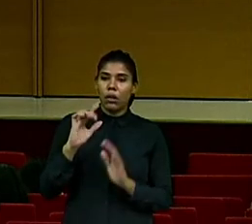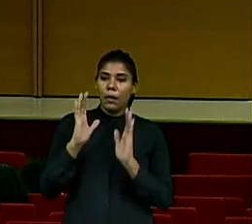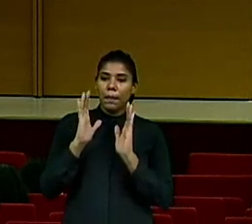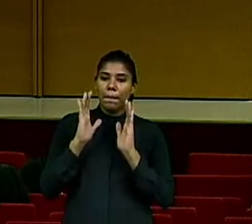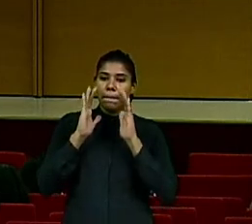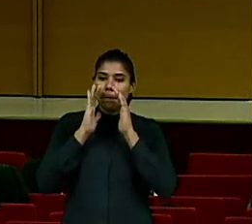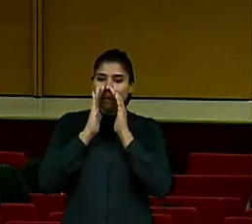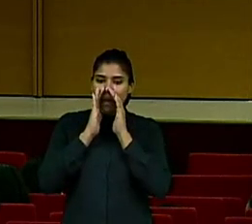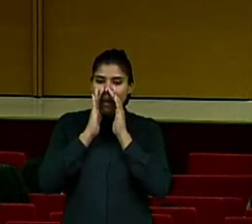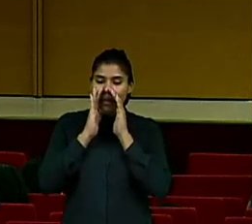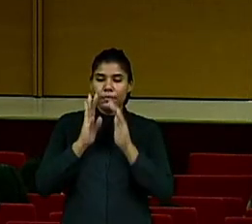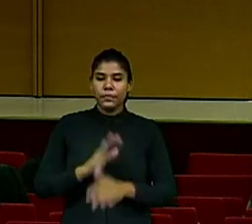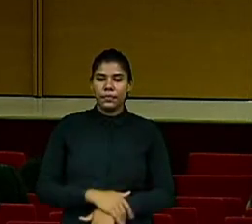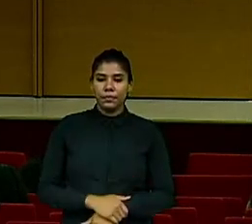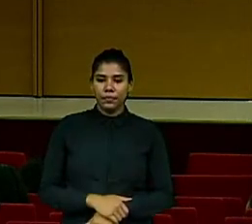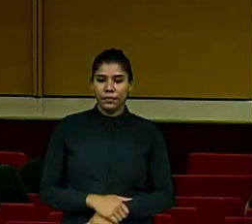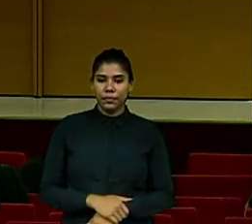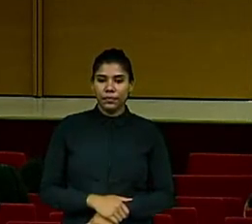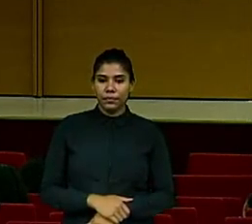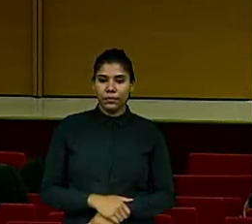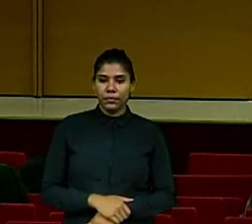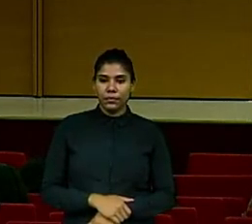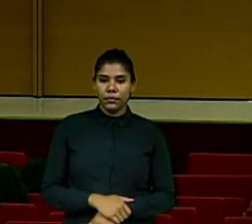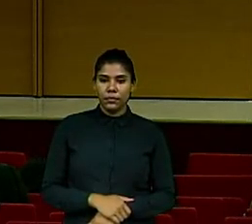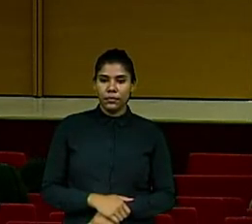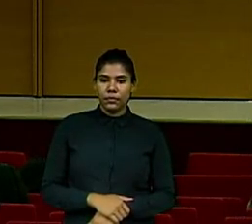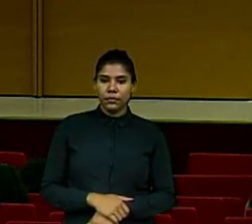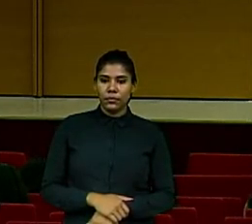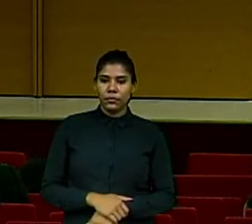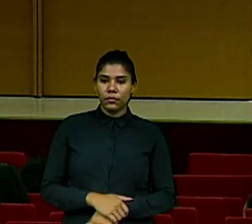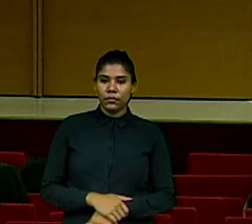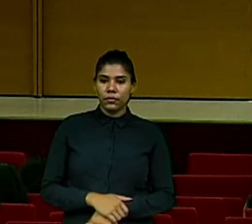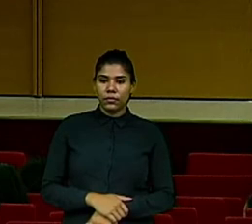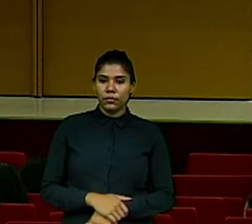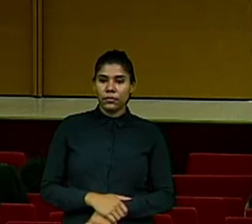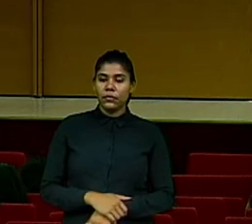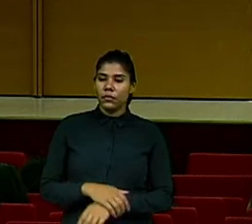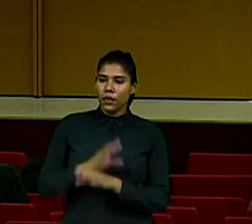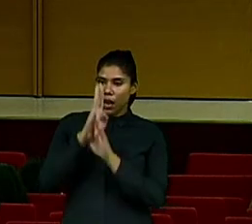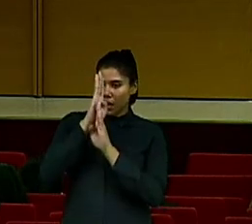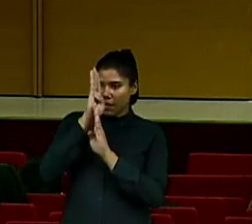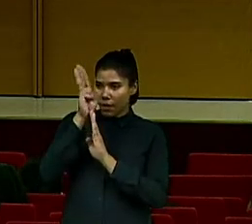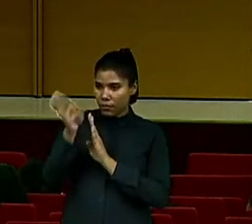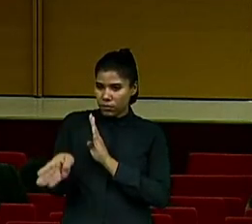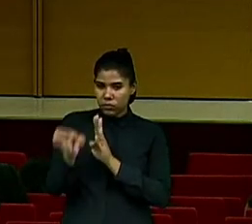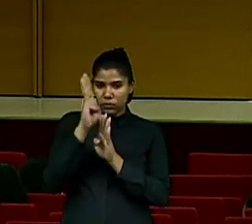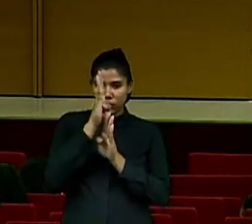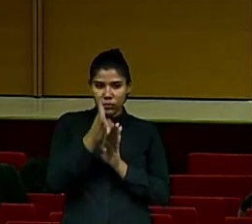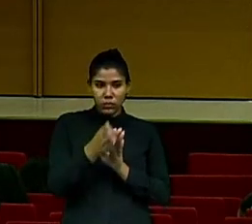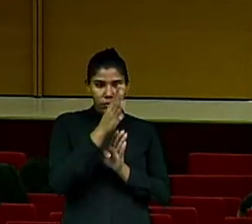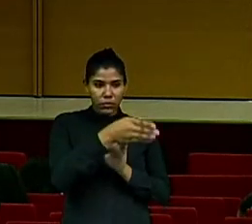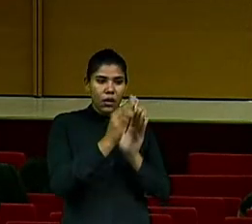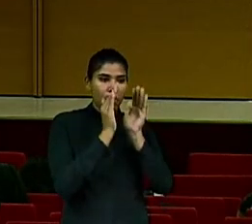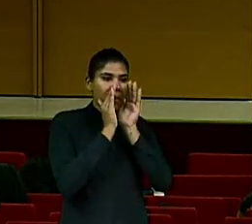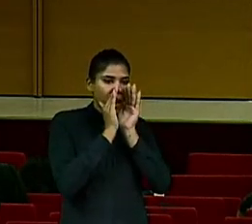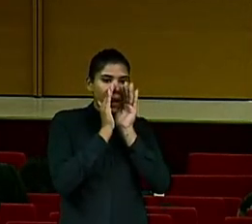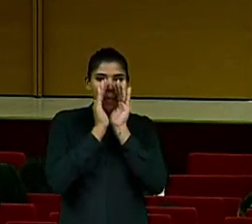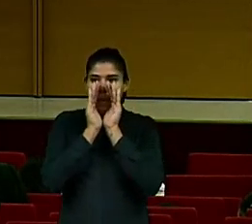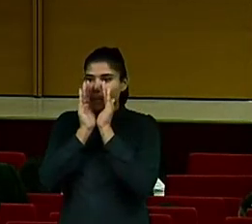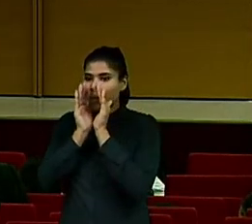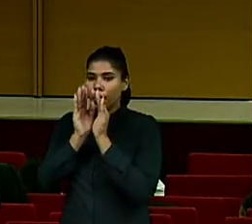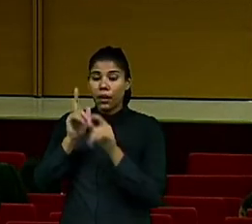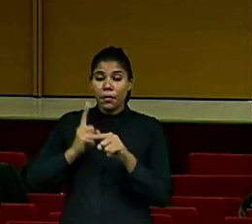visualizar que o som ele vai ser direcionado porque a oscilação é a propagação é na